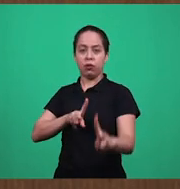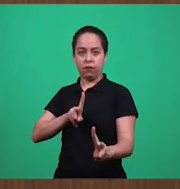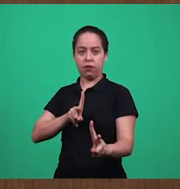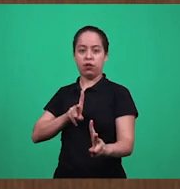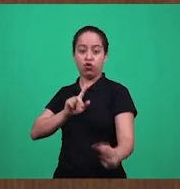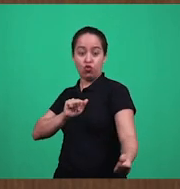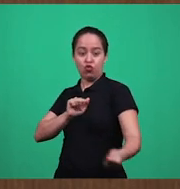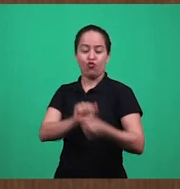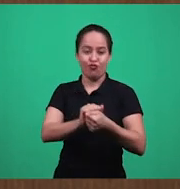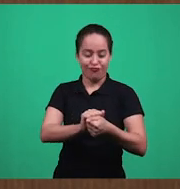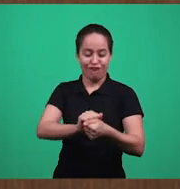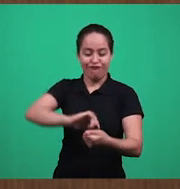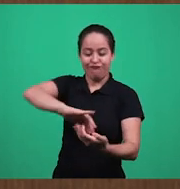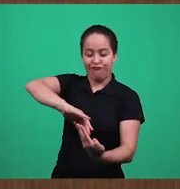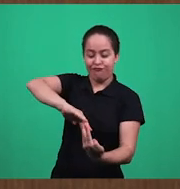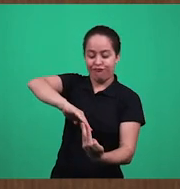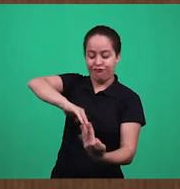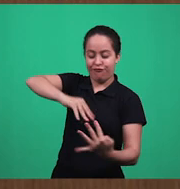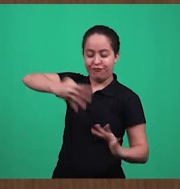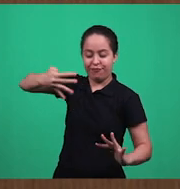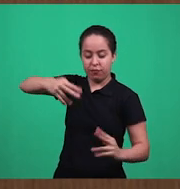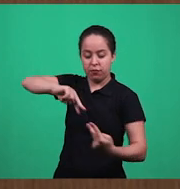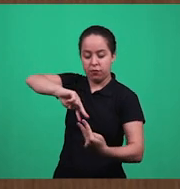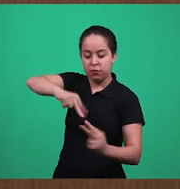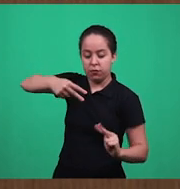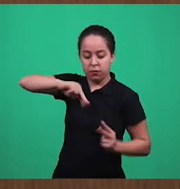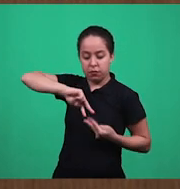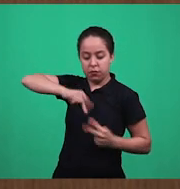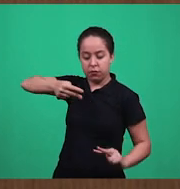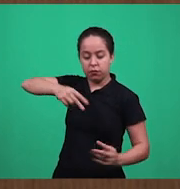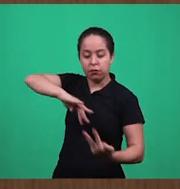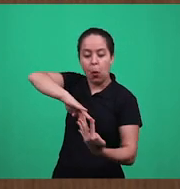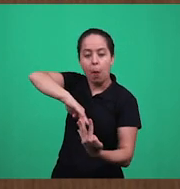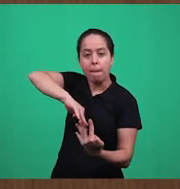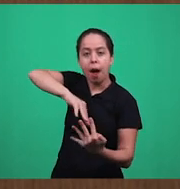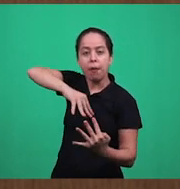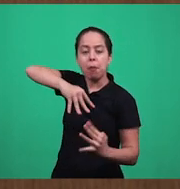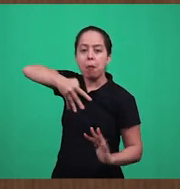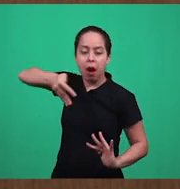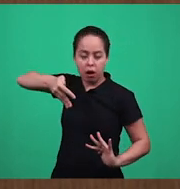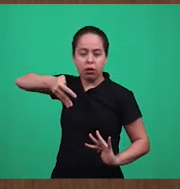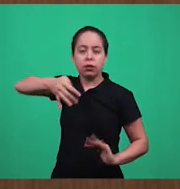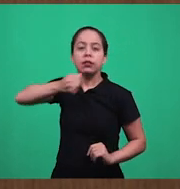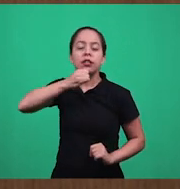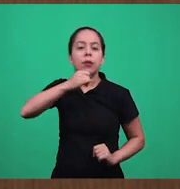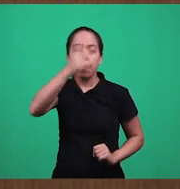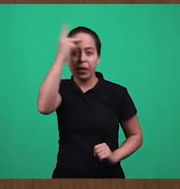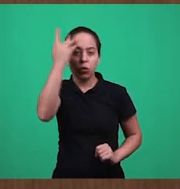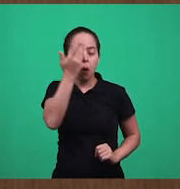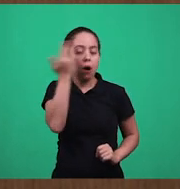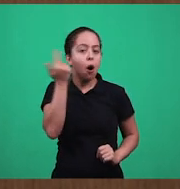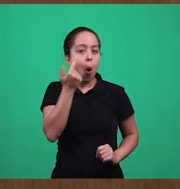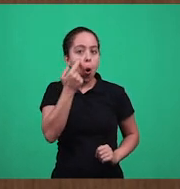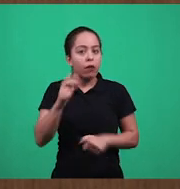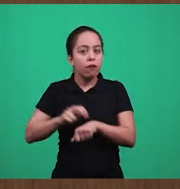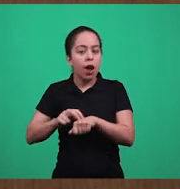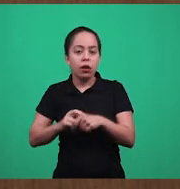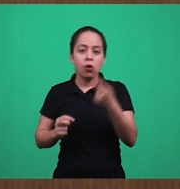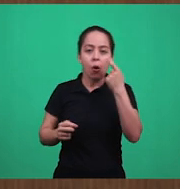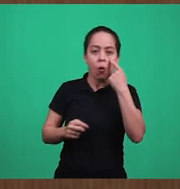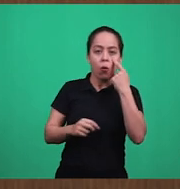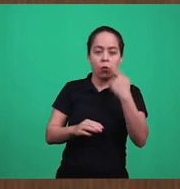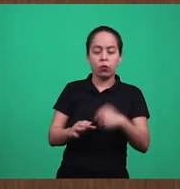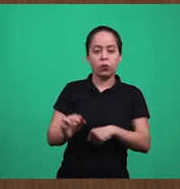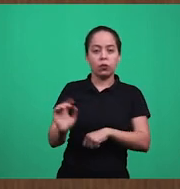diferentes, quer dizer, dois tipos de genes diferentes. É raro isso. Por exemplo, a pessoa tem um olho verde e o outro olho